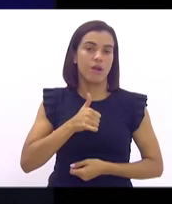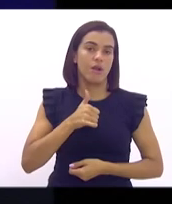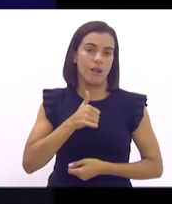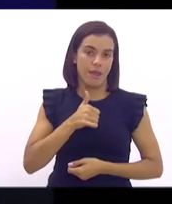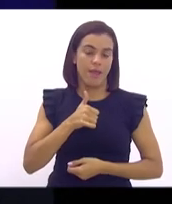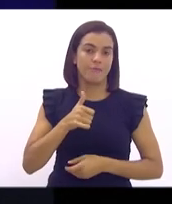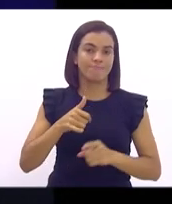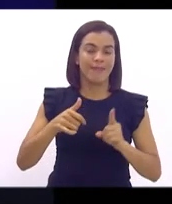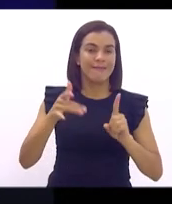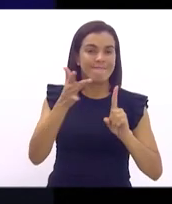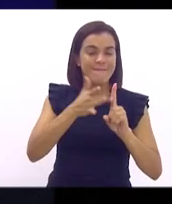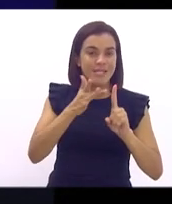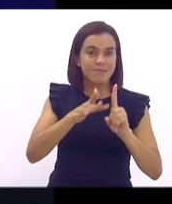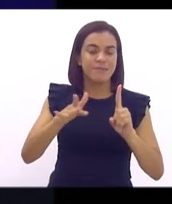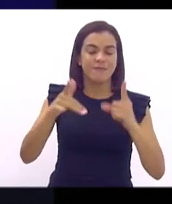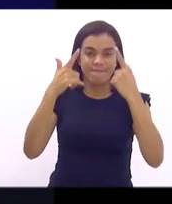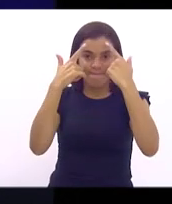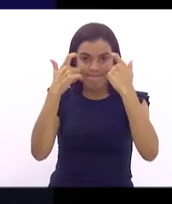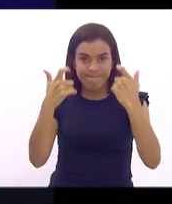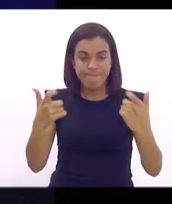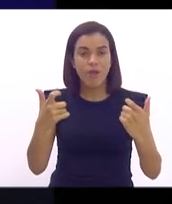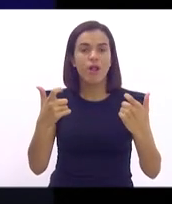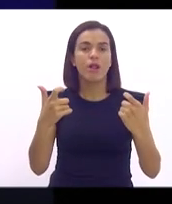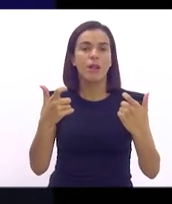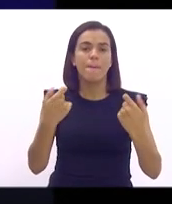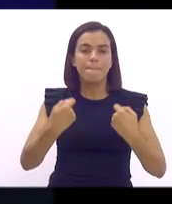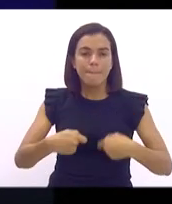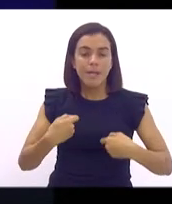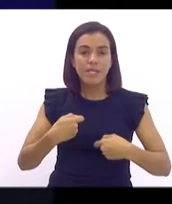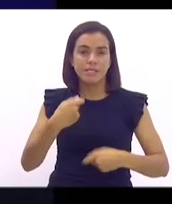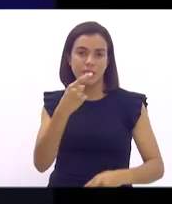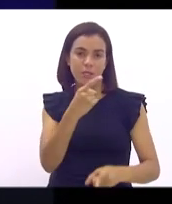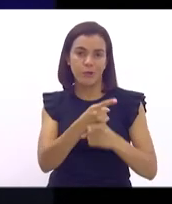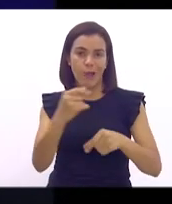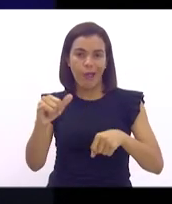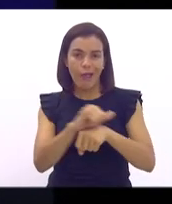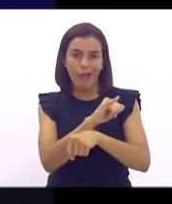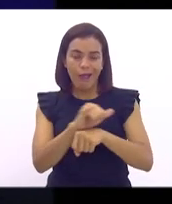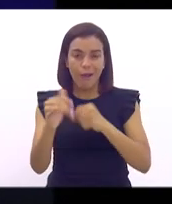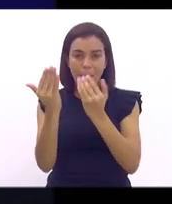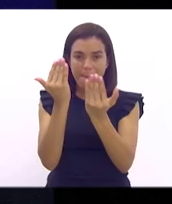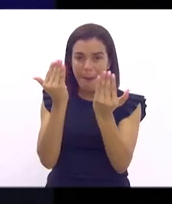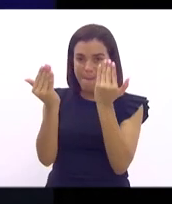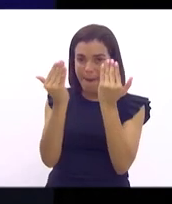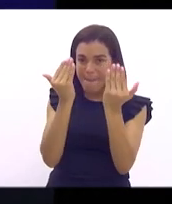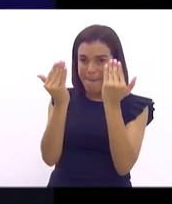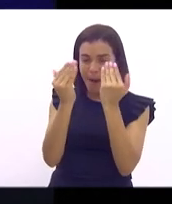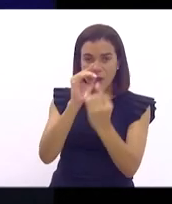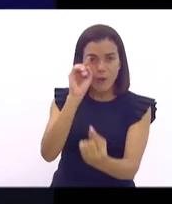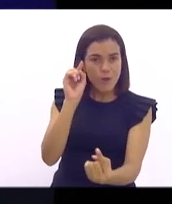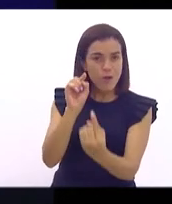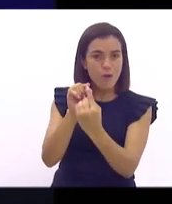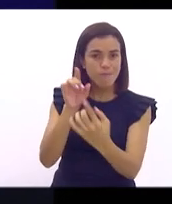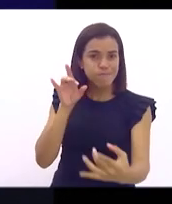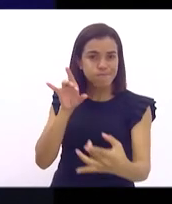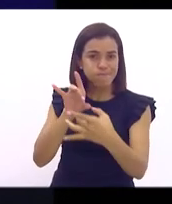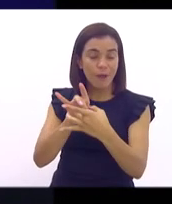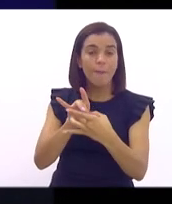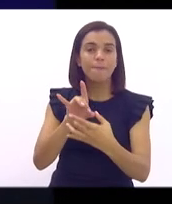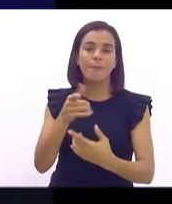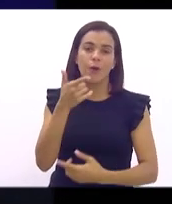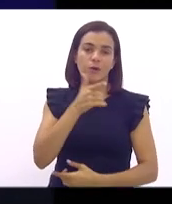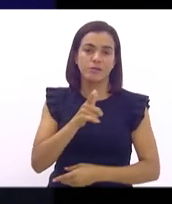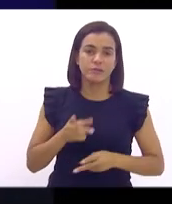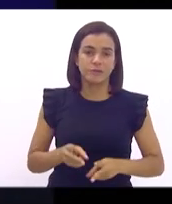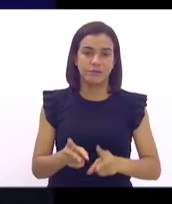essa violência que vai ter que arranjar estratégias psíquicas e objetivas para conseguir seguir a vida